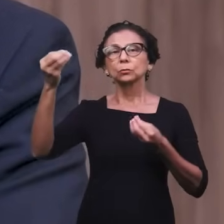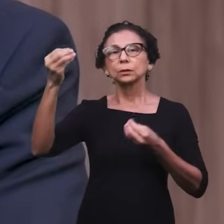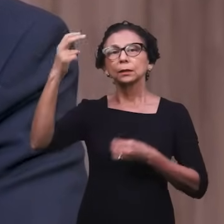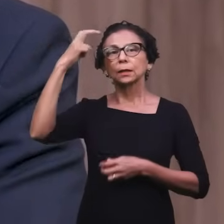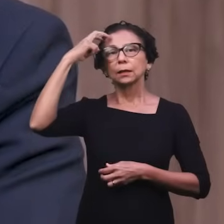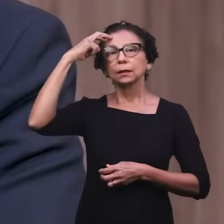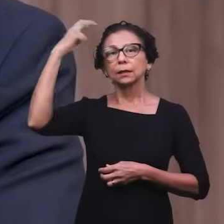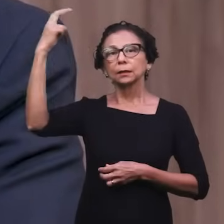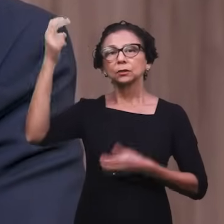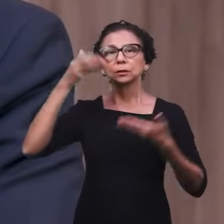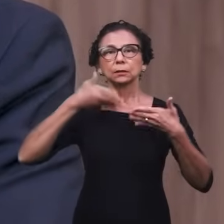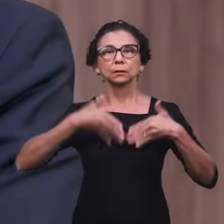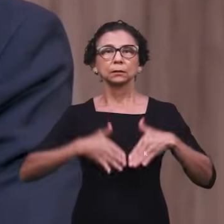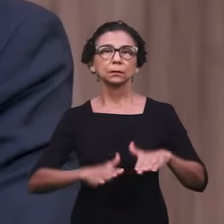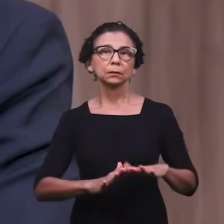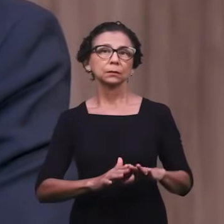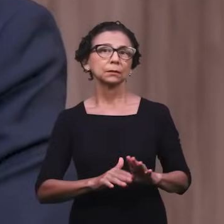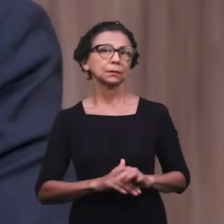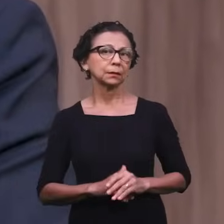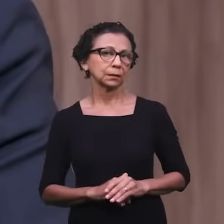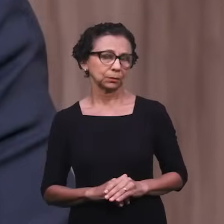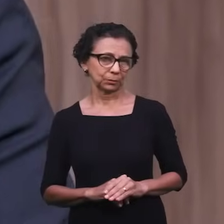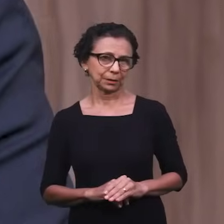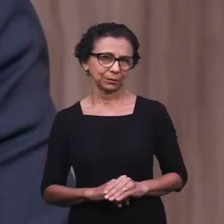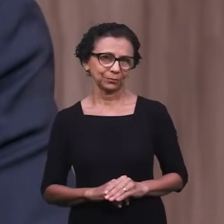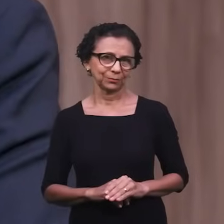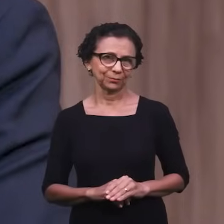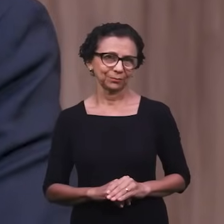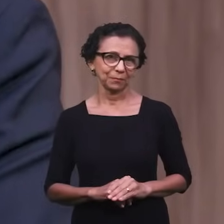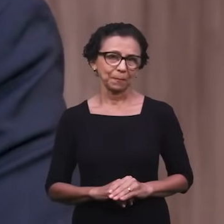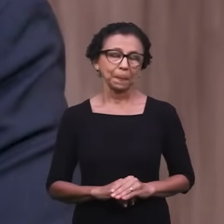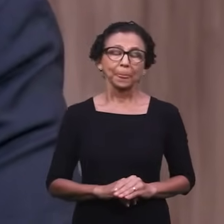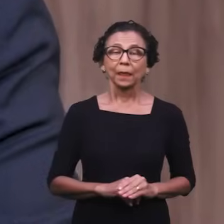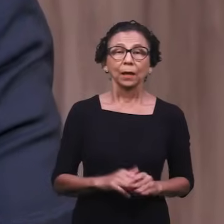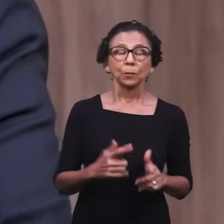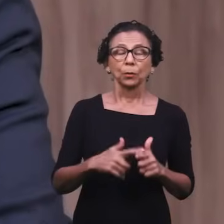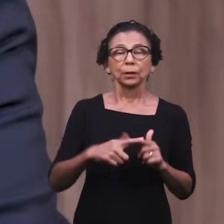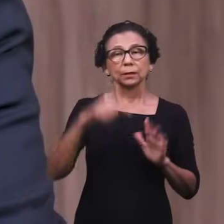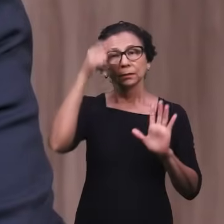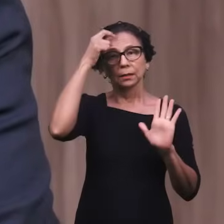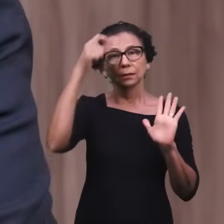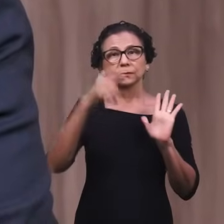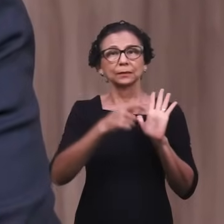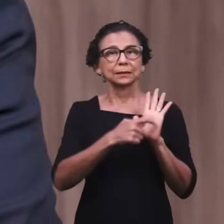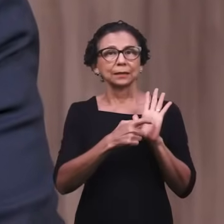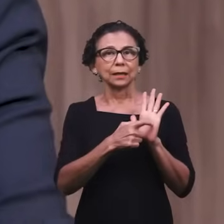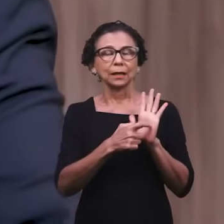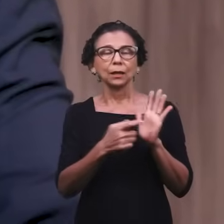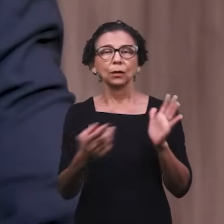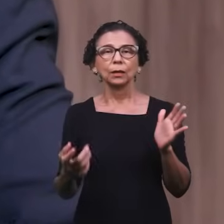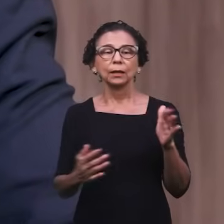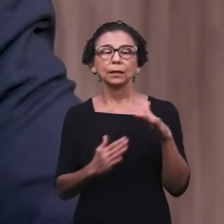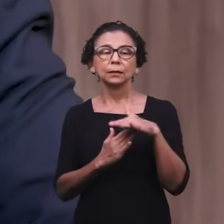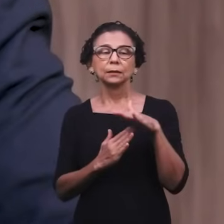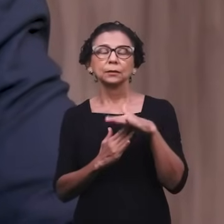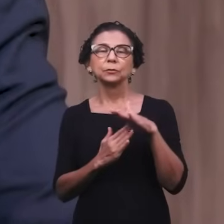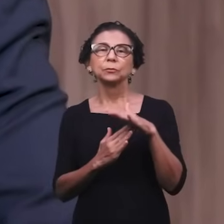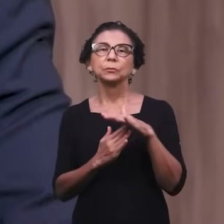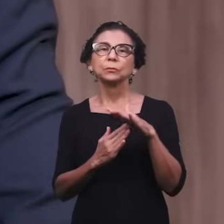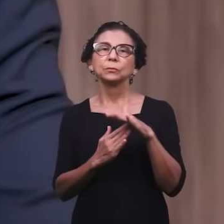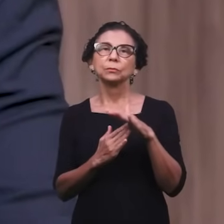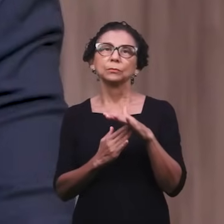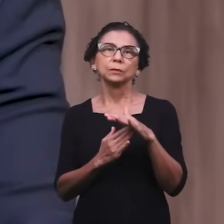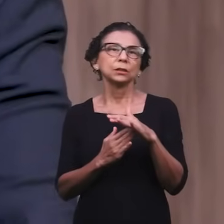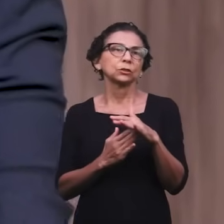homem, não são só apenas informações, porque a inteligência artificial, ela está limitada às informações